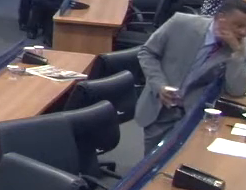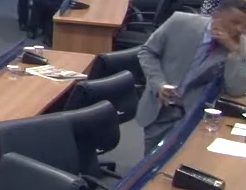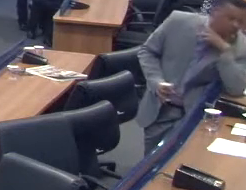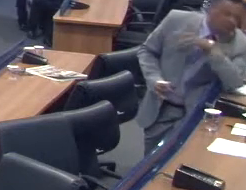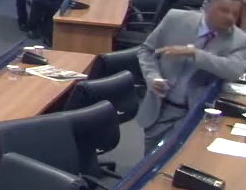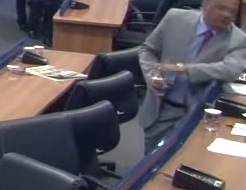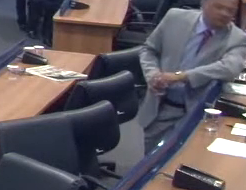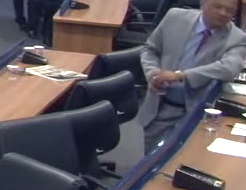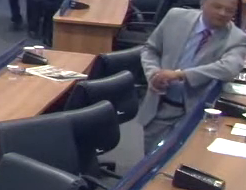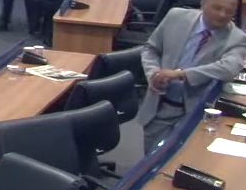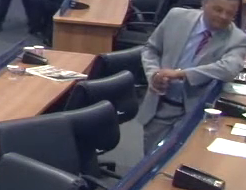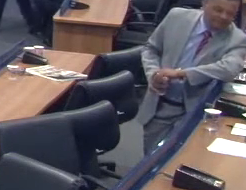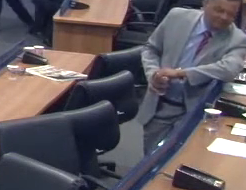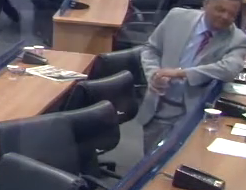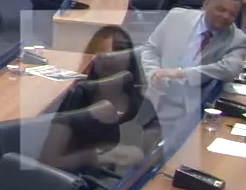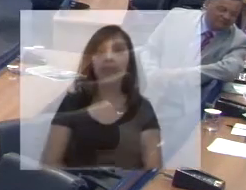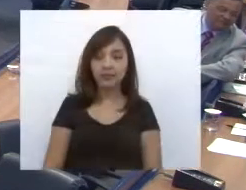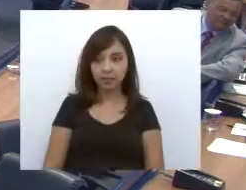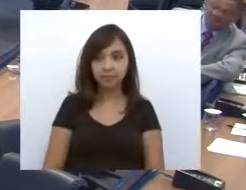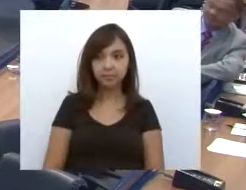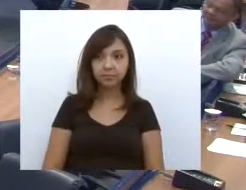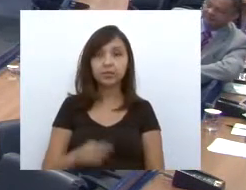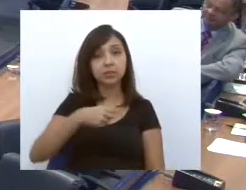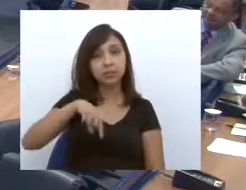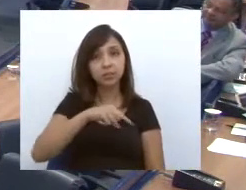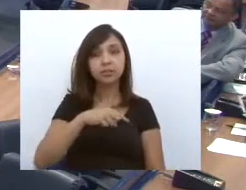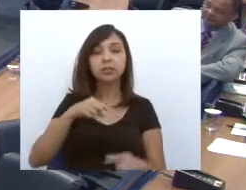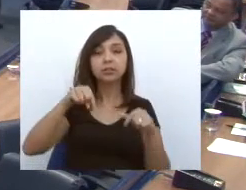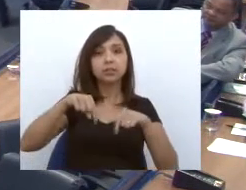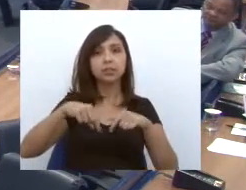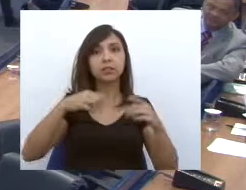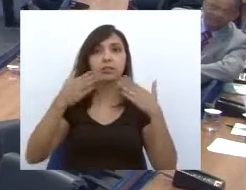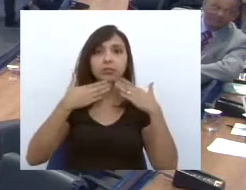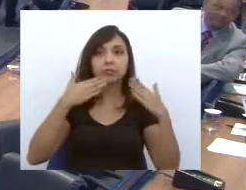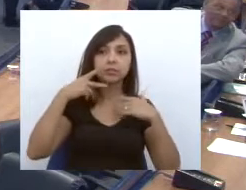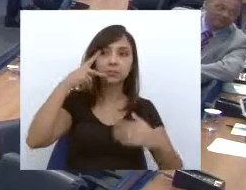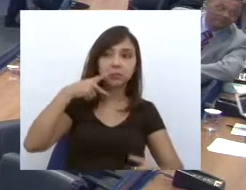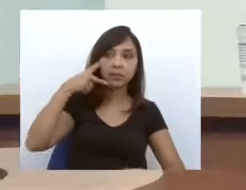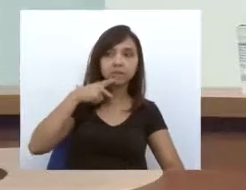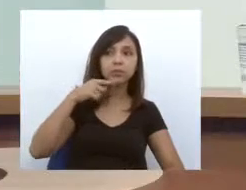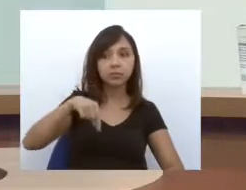Continuando, nós temos que falar de partido, sim, que aqui é uma casa política,